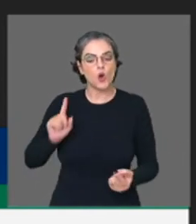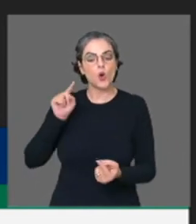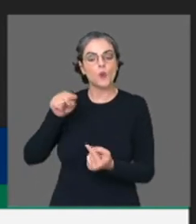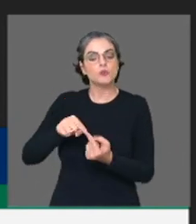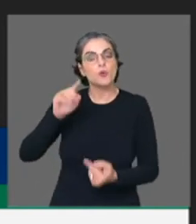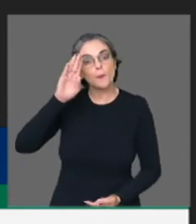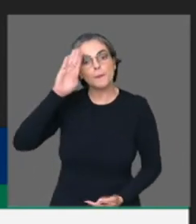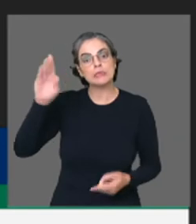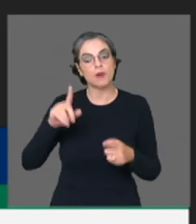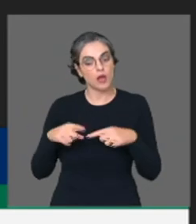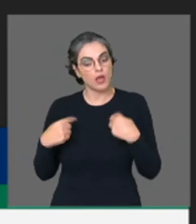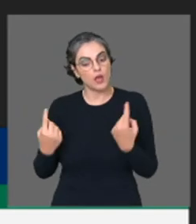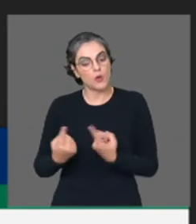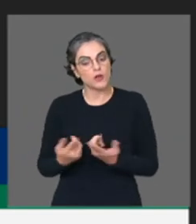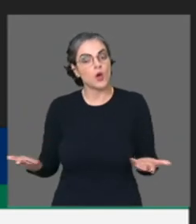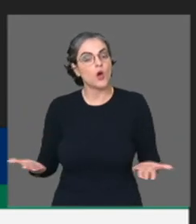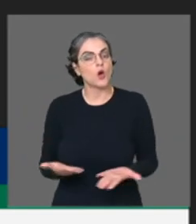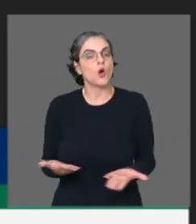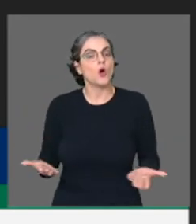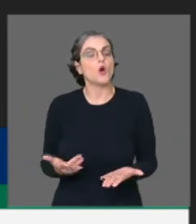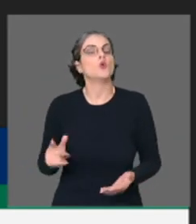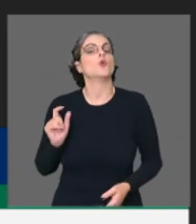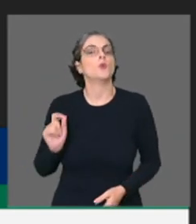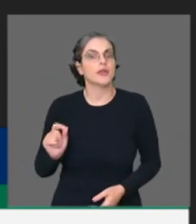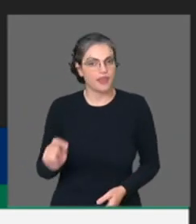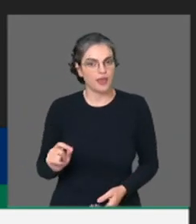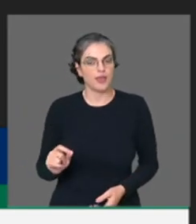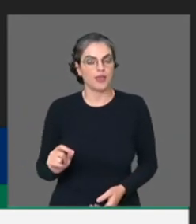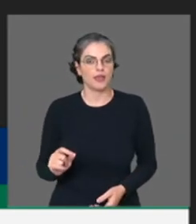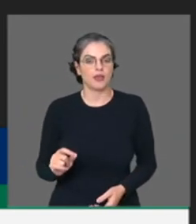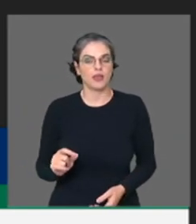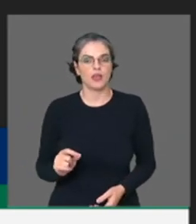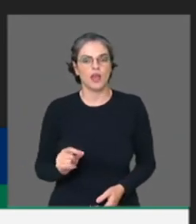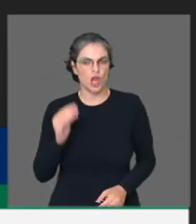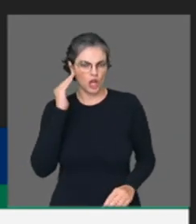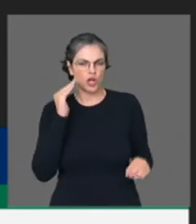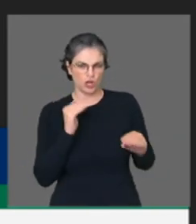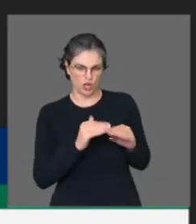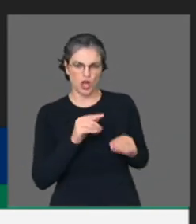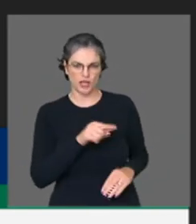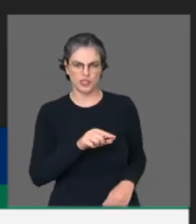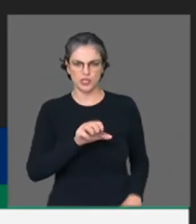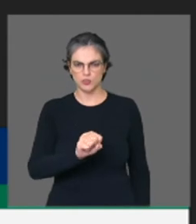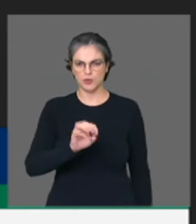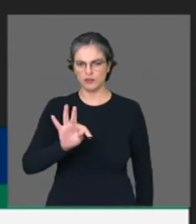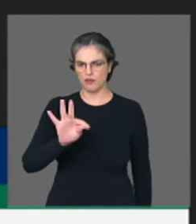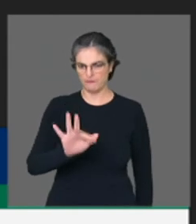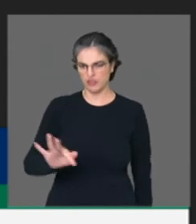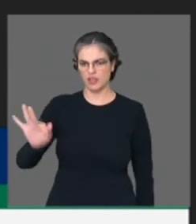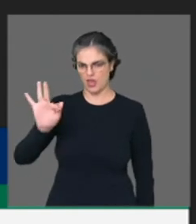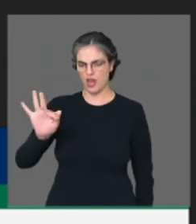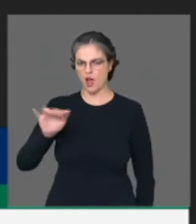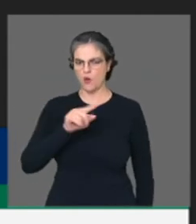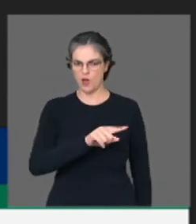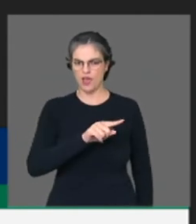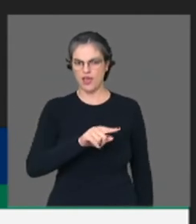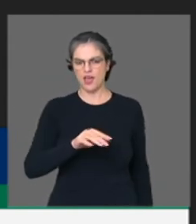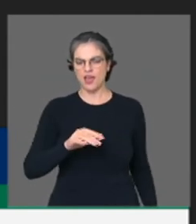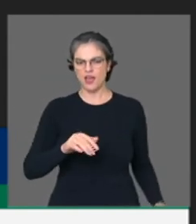dessa sessão. Dar o aval ao Supremo Tribunal Federal que sobreponha